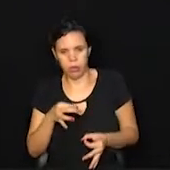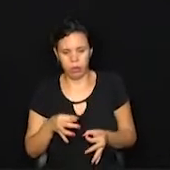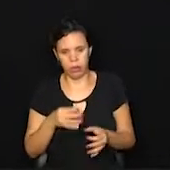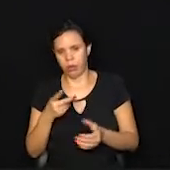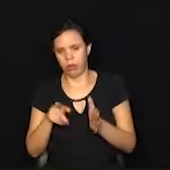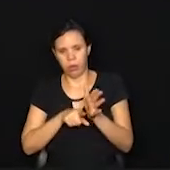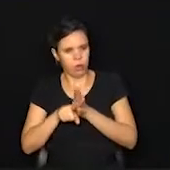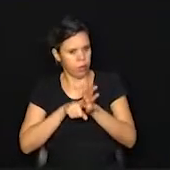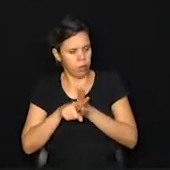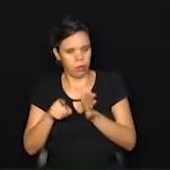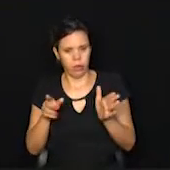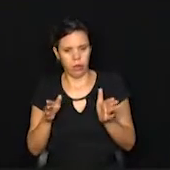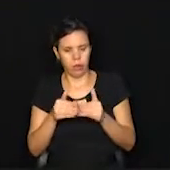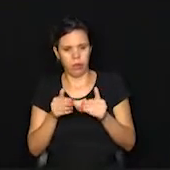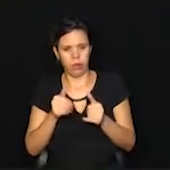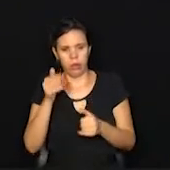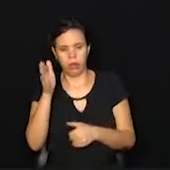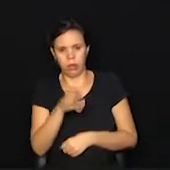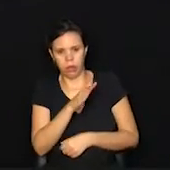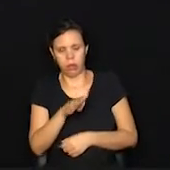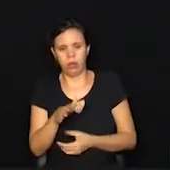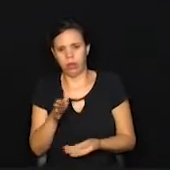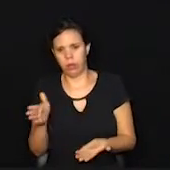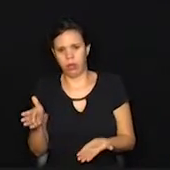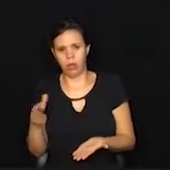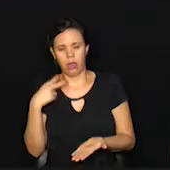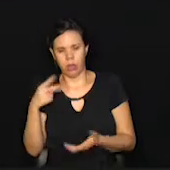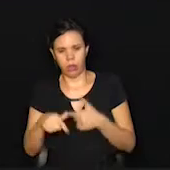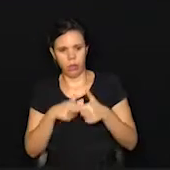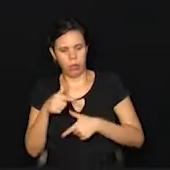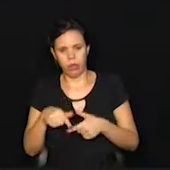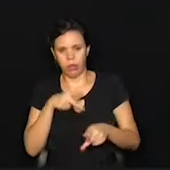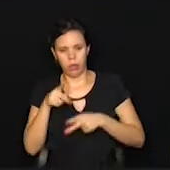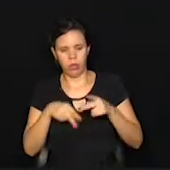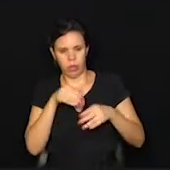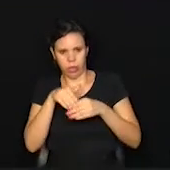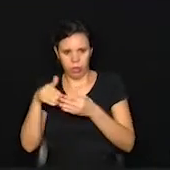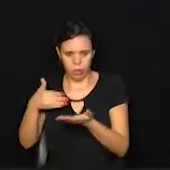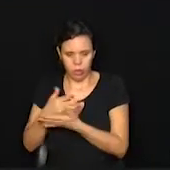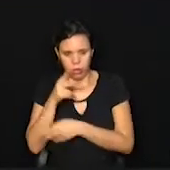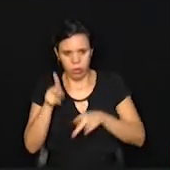cassar parlamentares eleitos pelo povo caçar